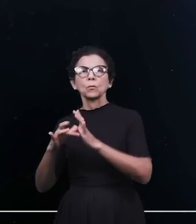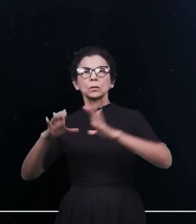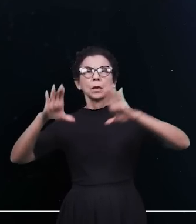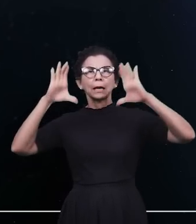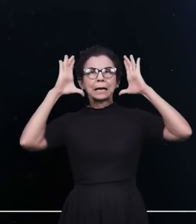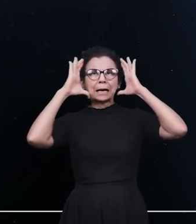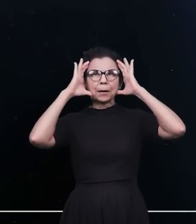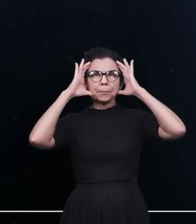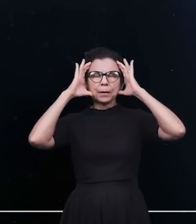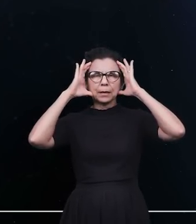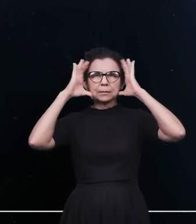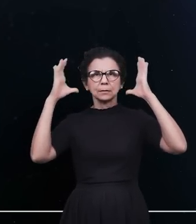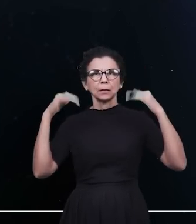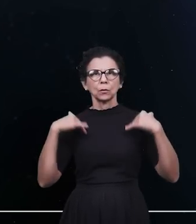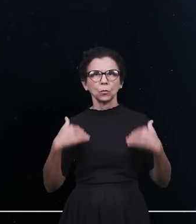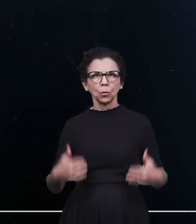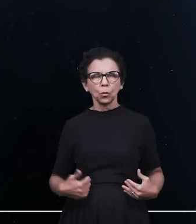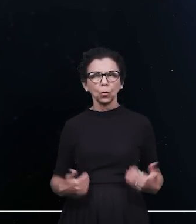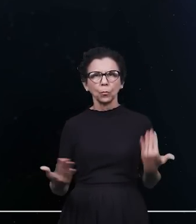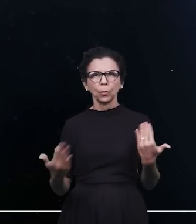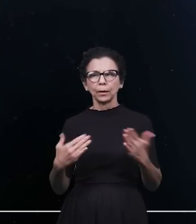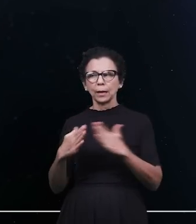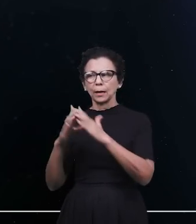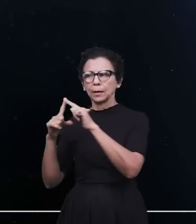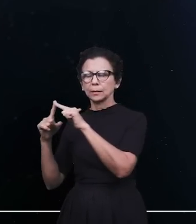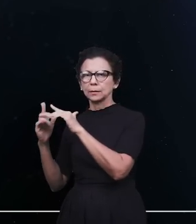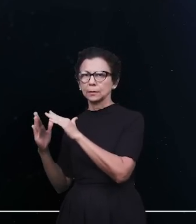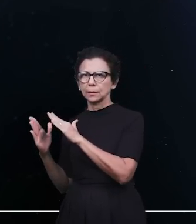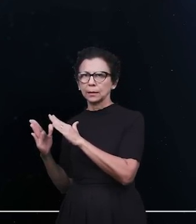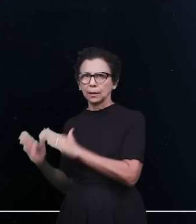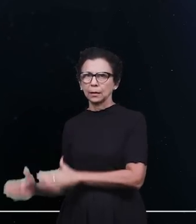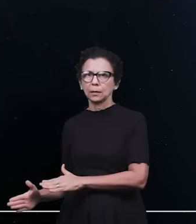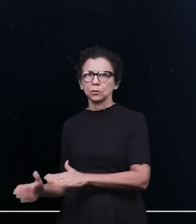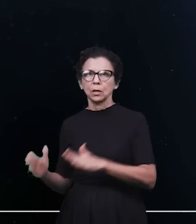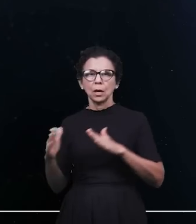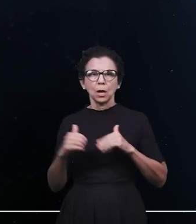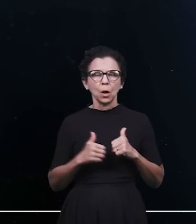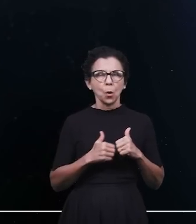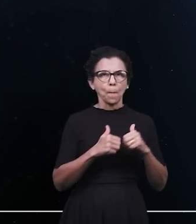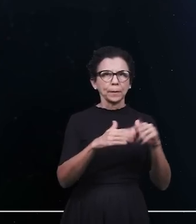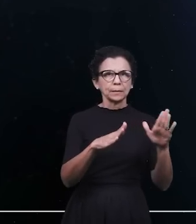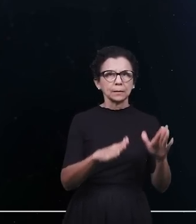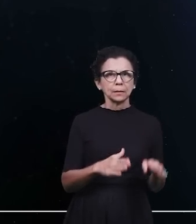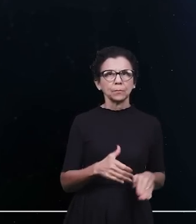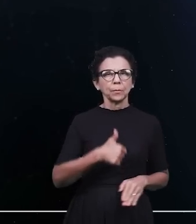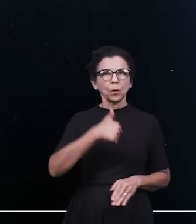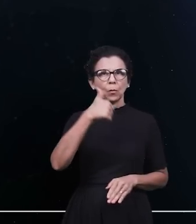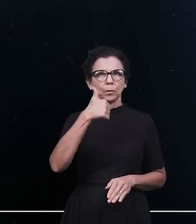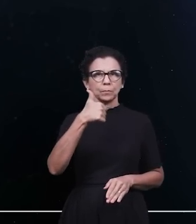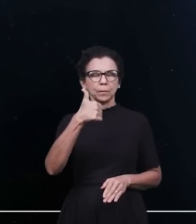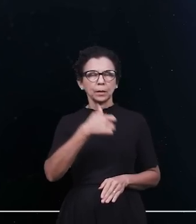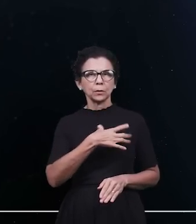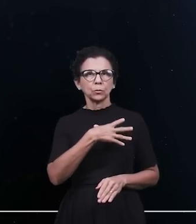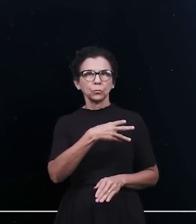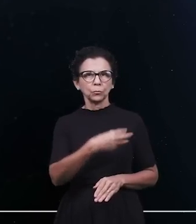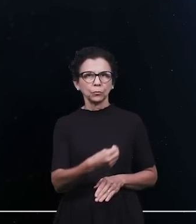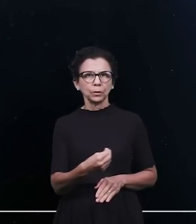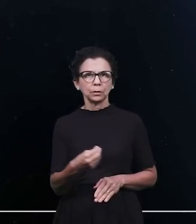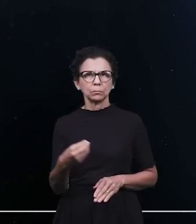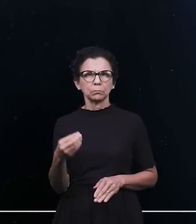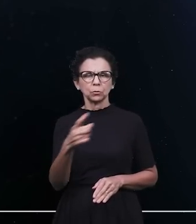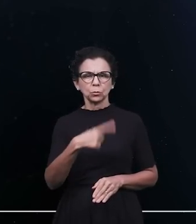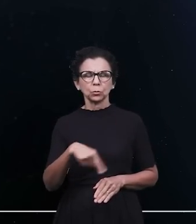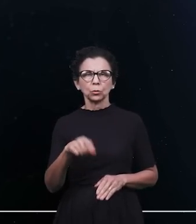do corpo da igreja, é o princípio e o primogênito dentre os mortos, para que em